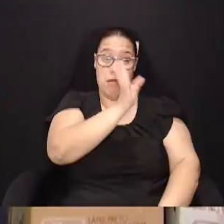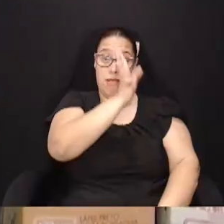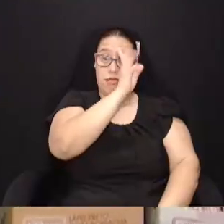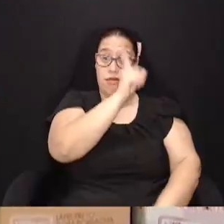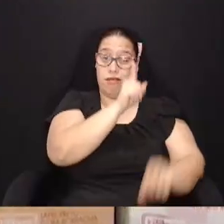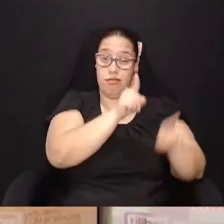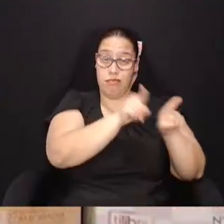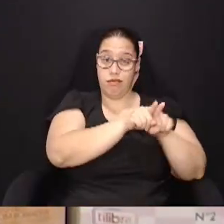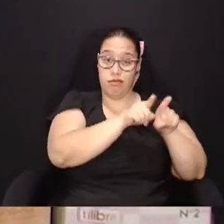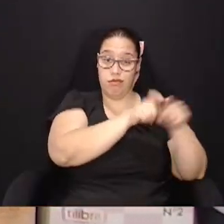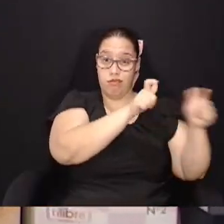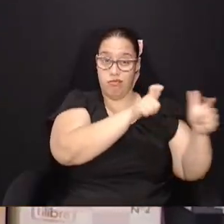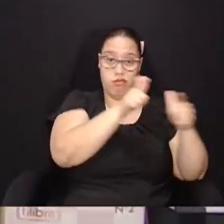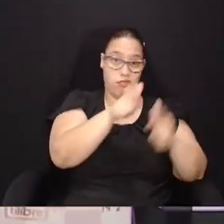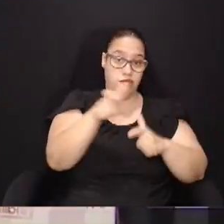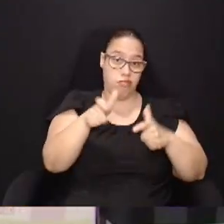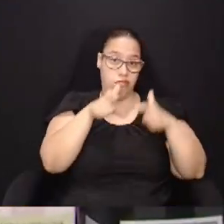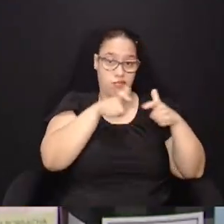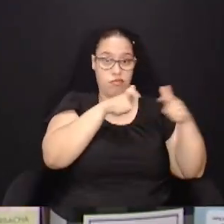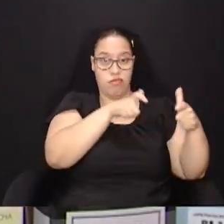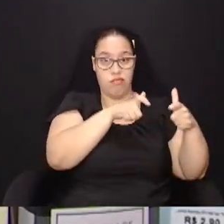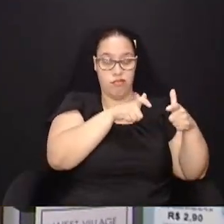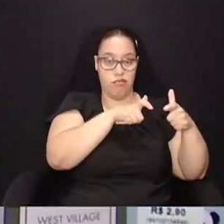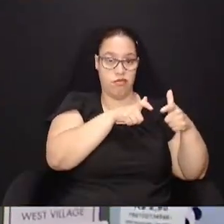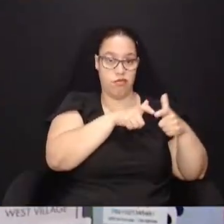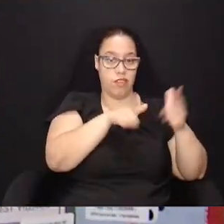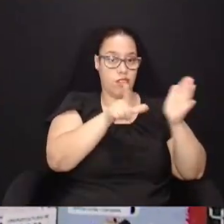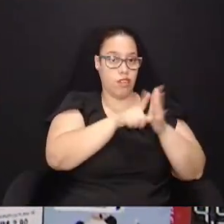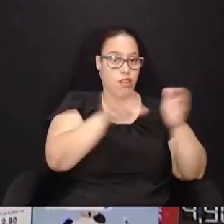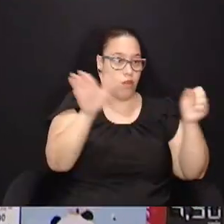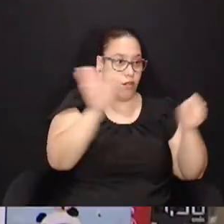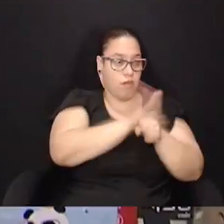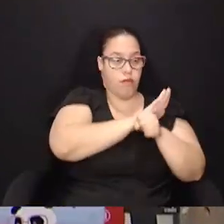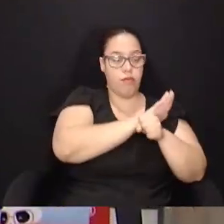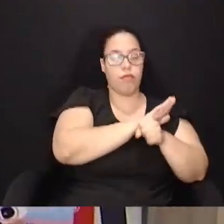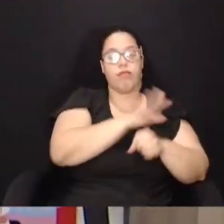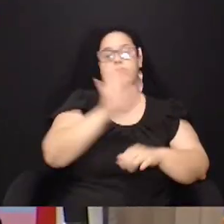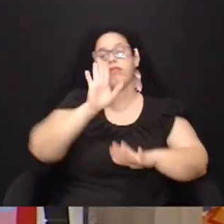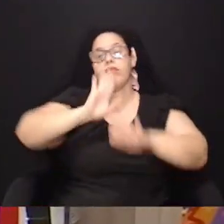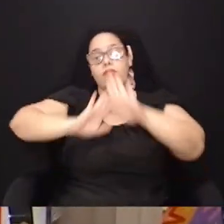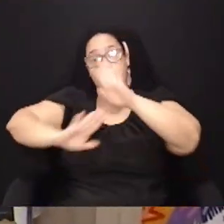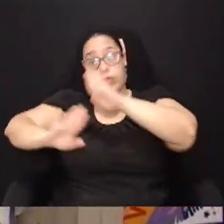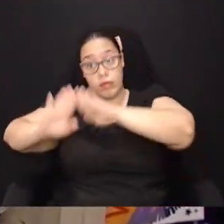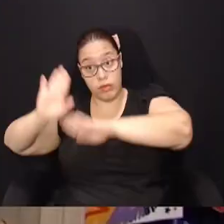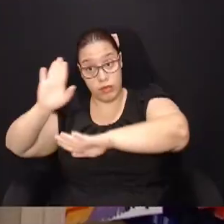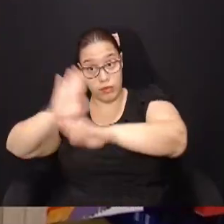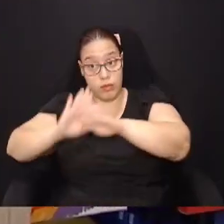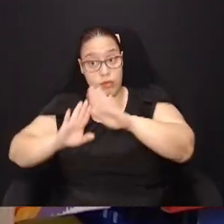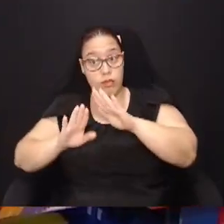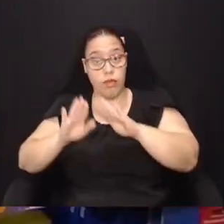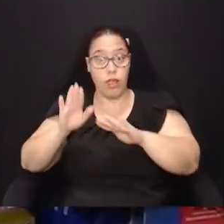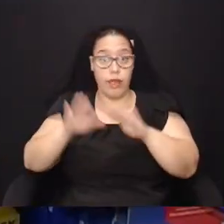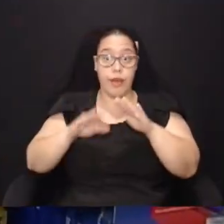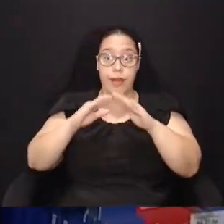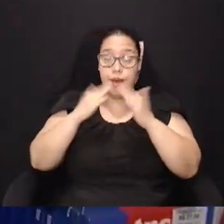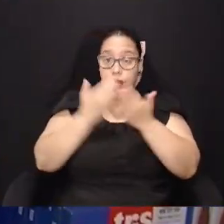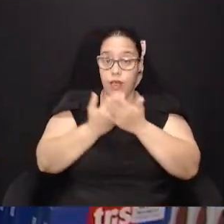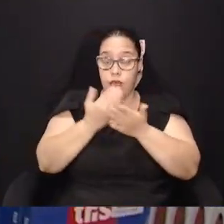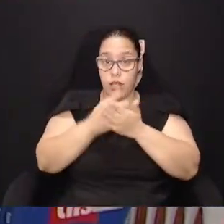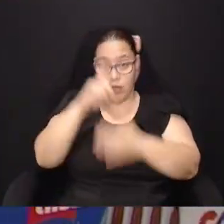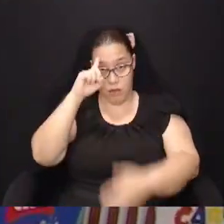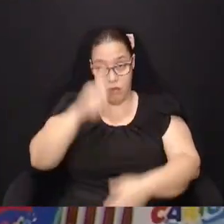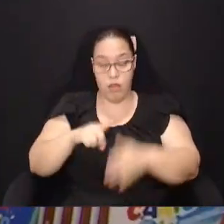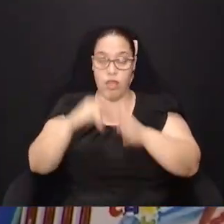nas papelarias, as lojas estão cheias também, né? Também tomar muito cuidado, porque às vezes a escola manda na lista material